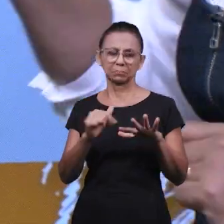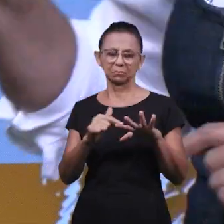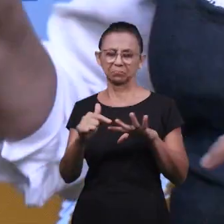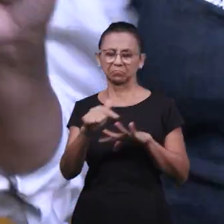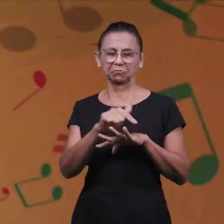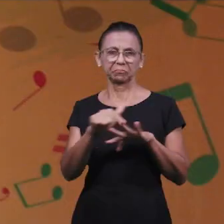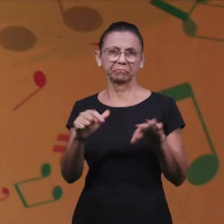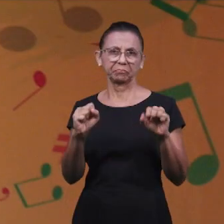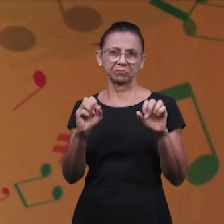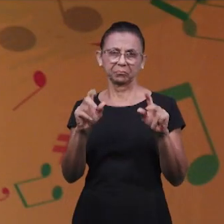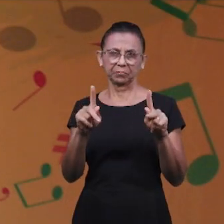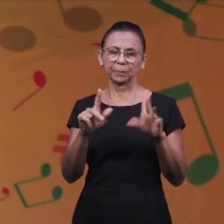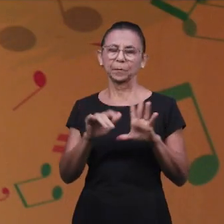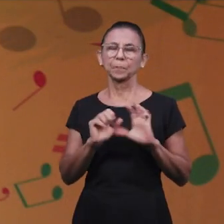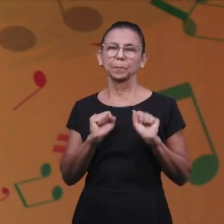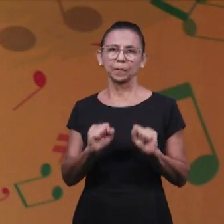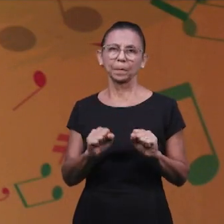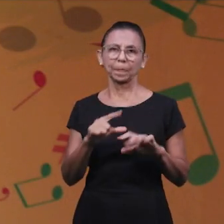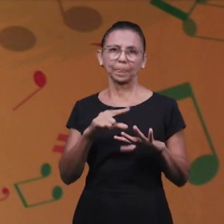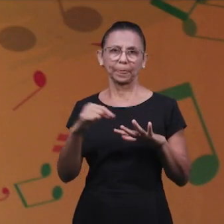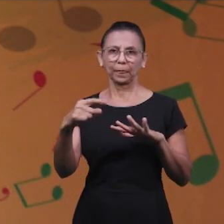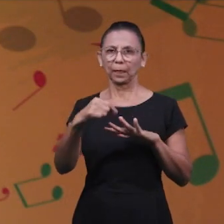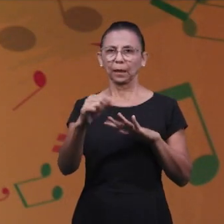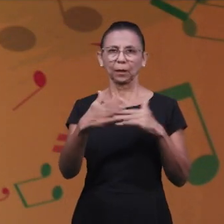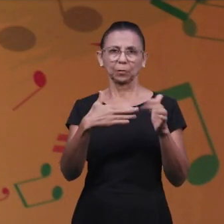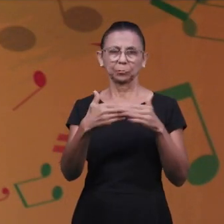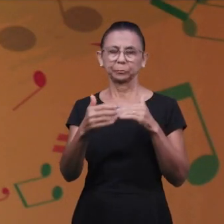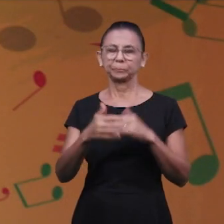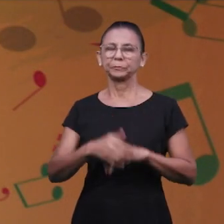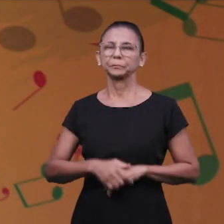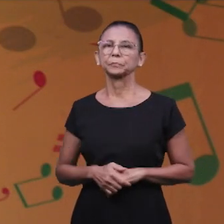tudo bem. Então vamos lá agora.